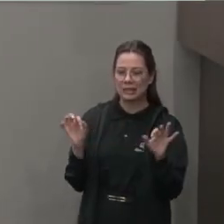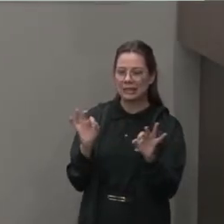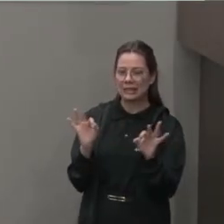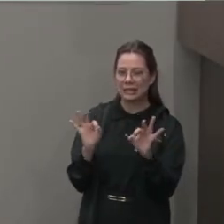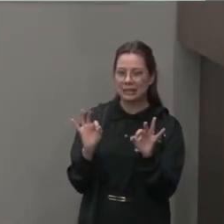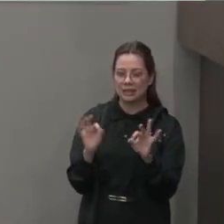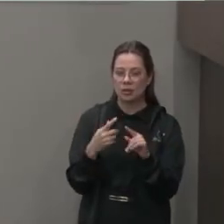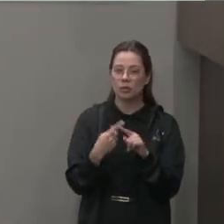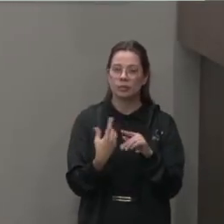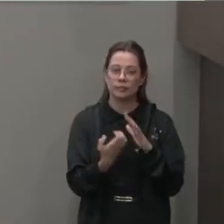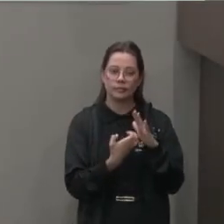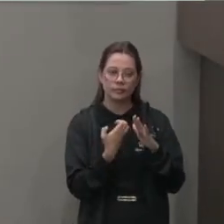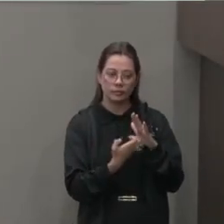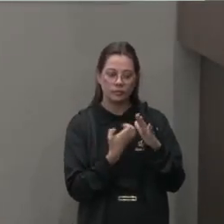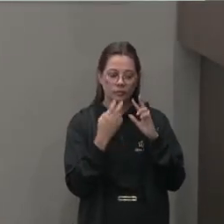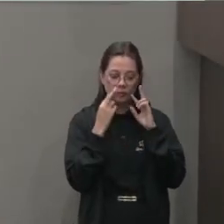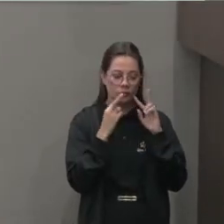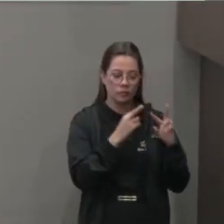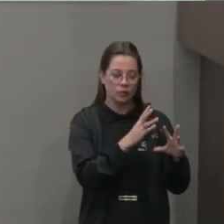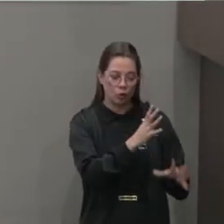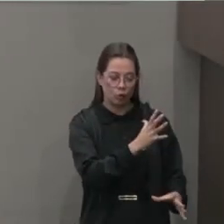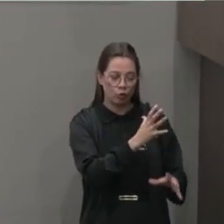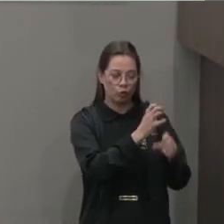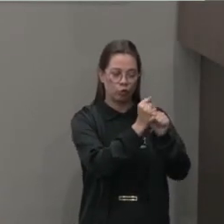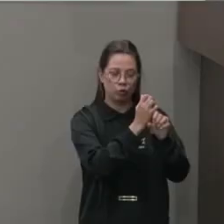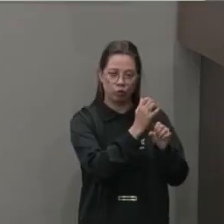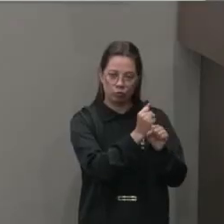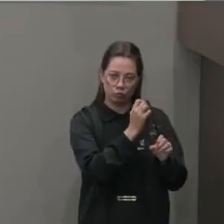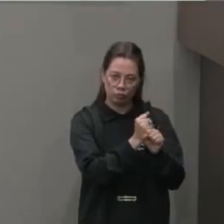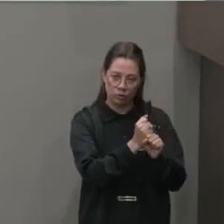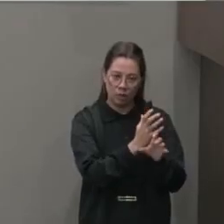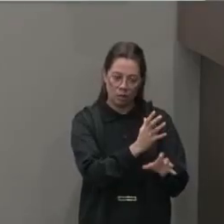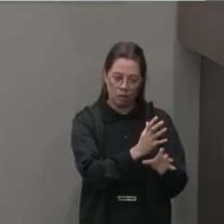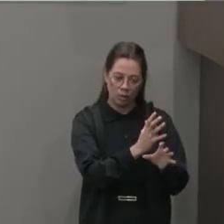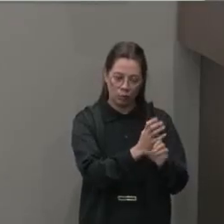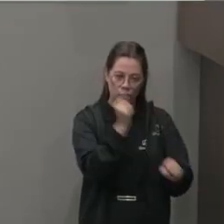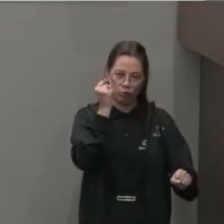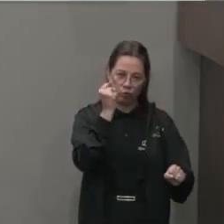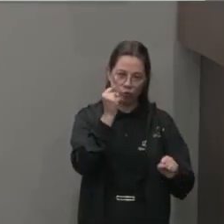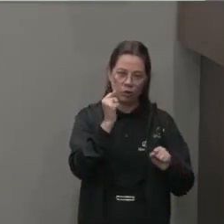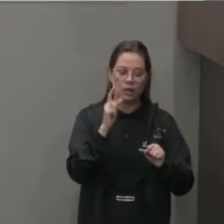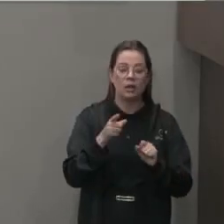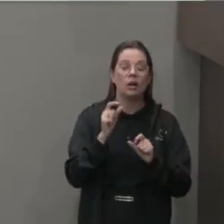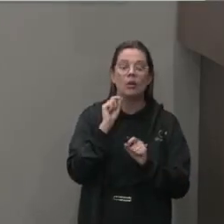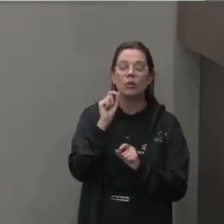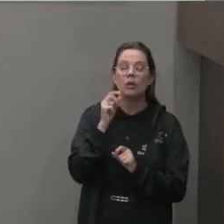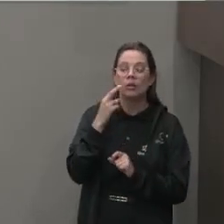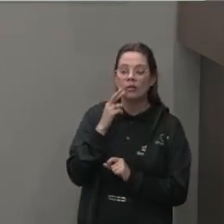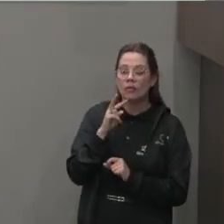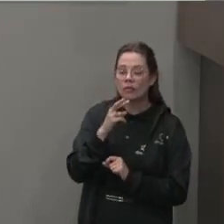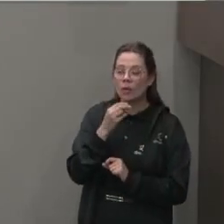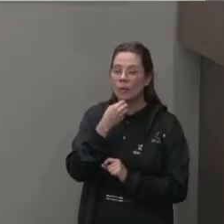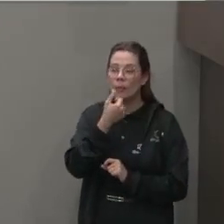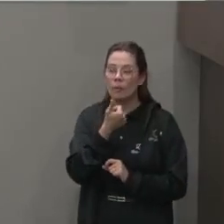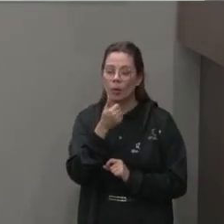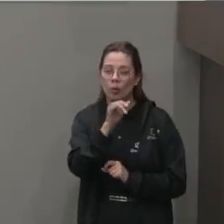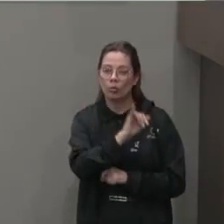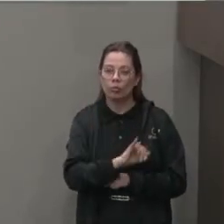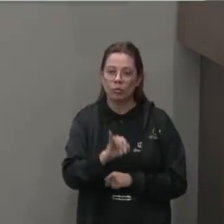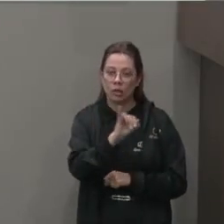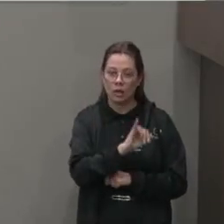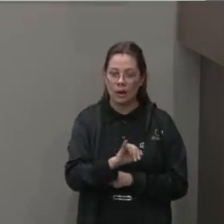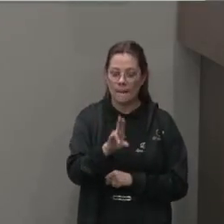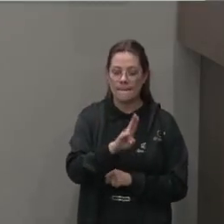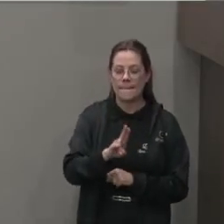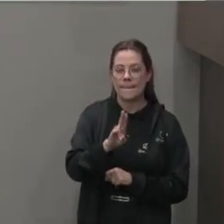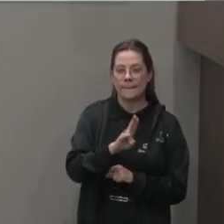vir, porque o empresário vai visar lucro, né, vereador Iriel Saquete? Ele visa algo que seja bom e seja viável.